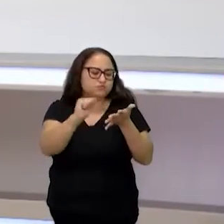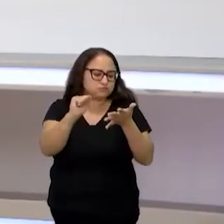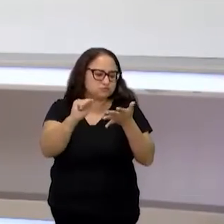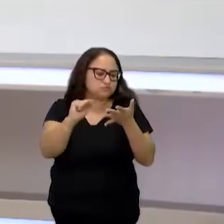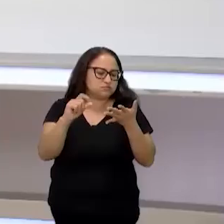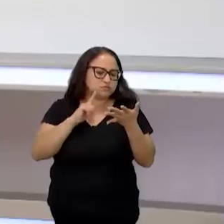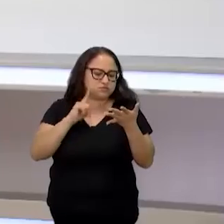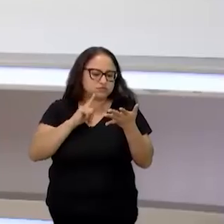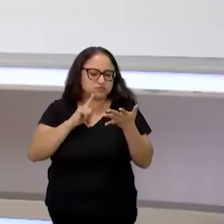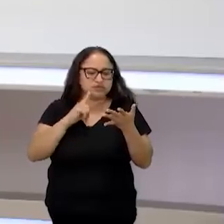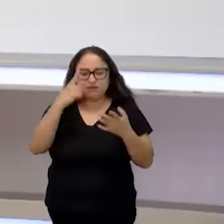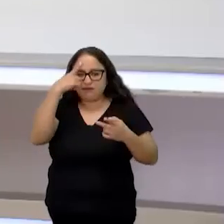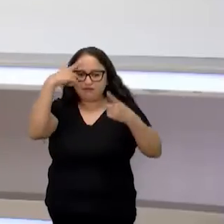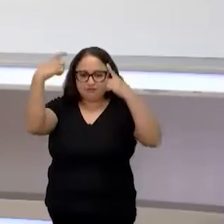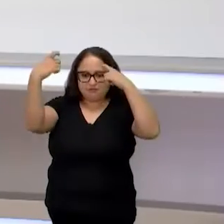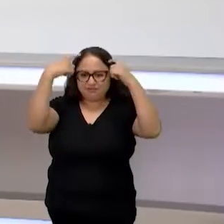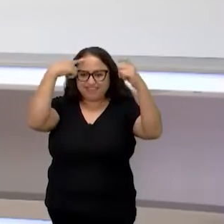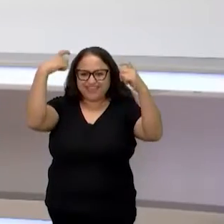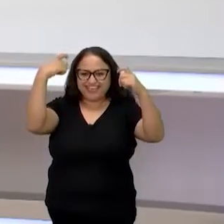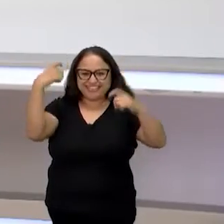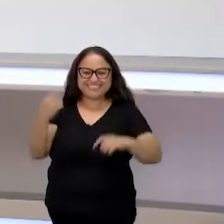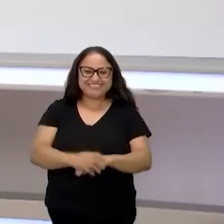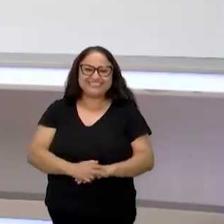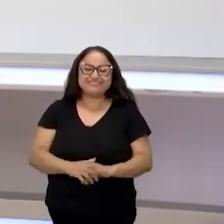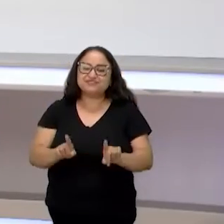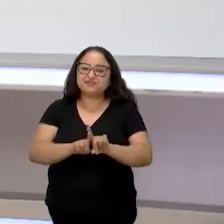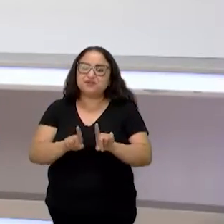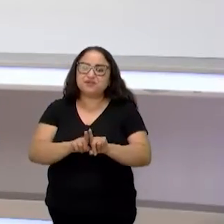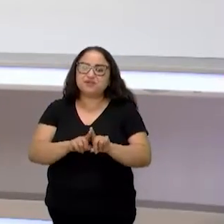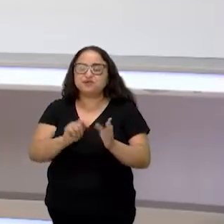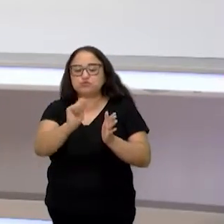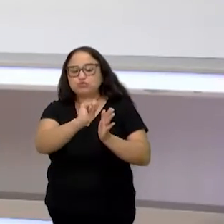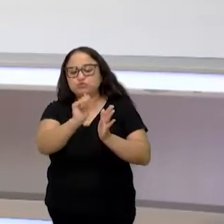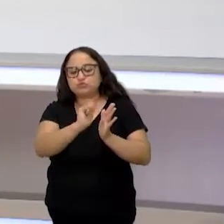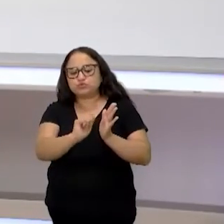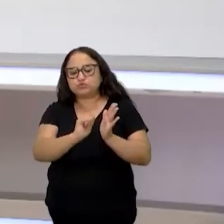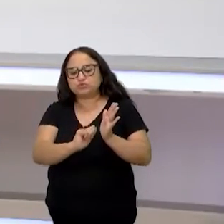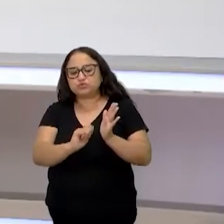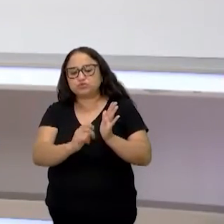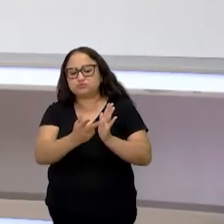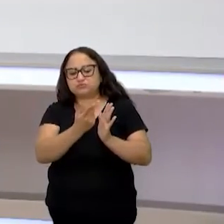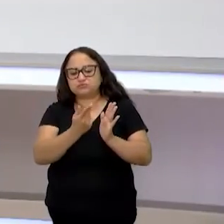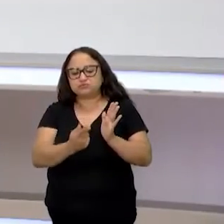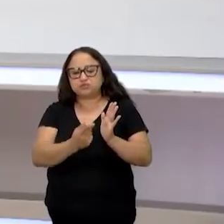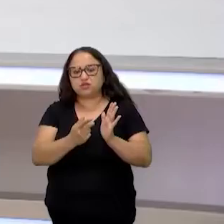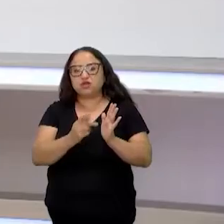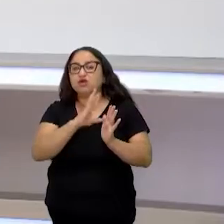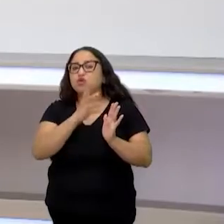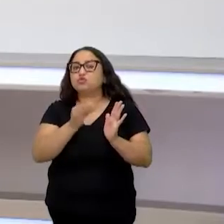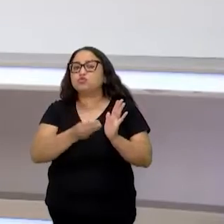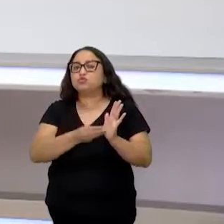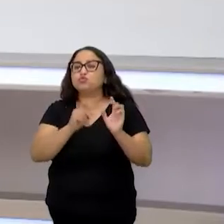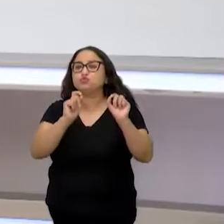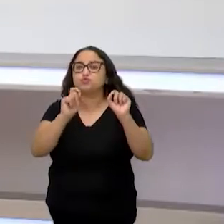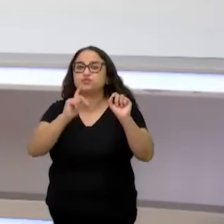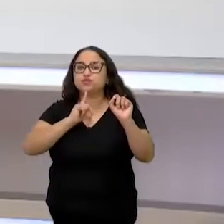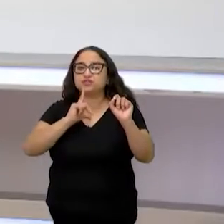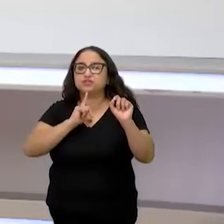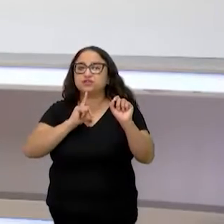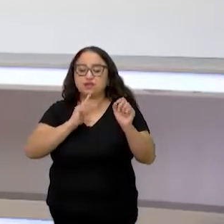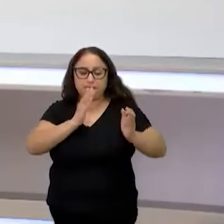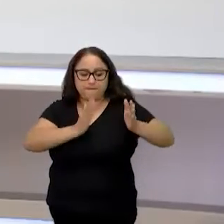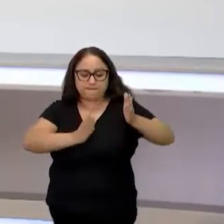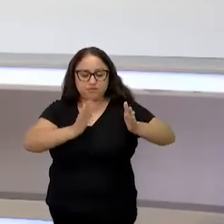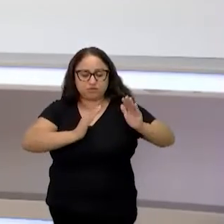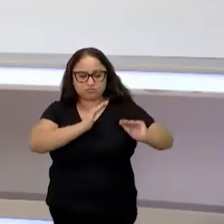né, ideias, pensamentos soltos, esboços em desenho, enfim, tudo o que se relaciona ao período